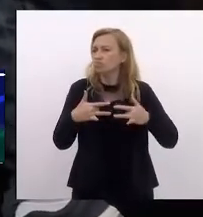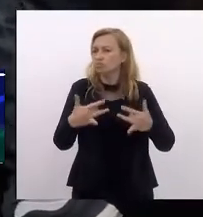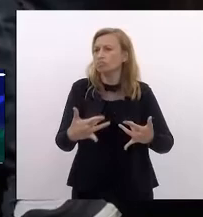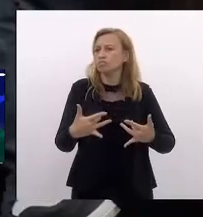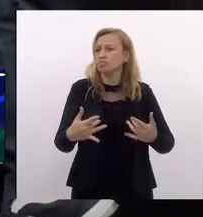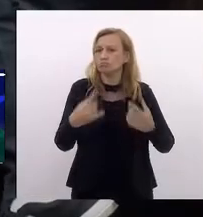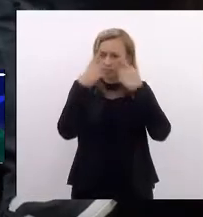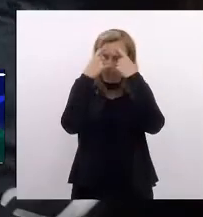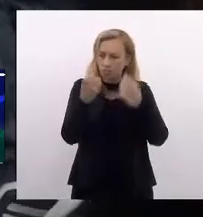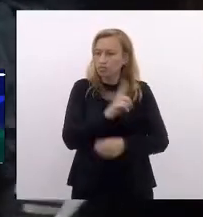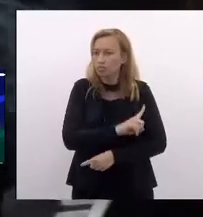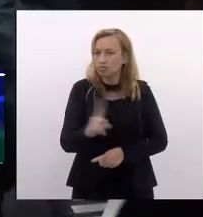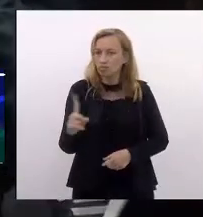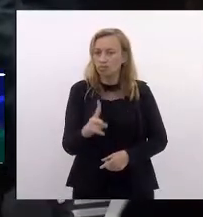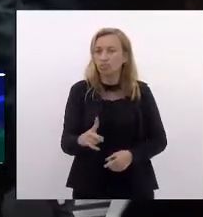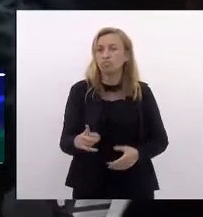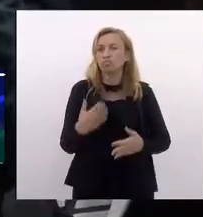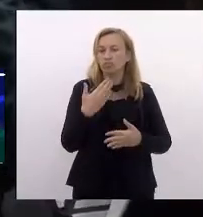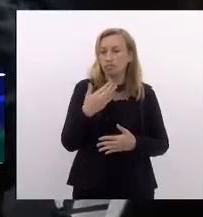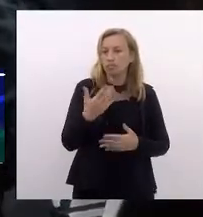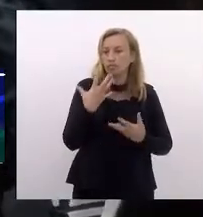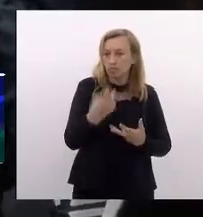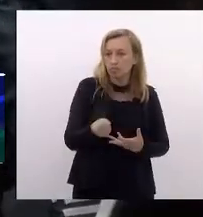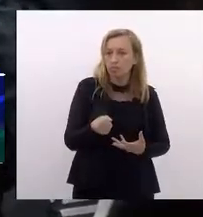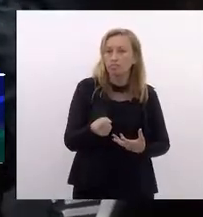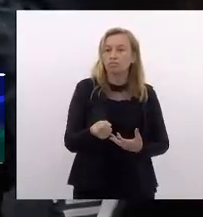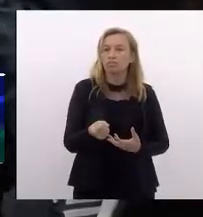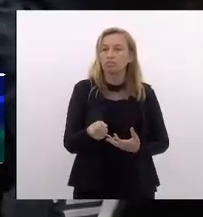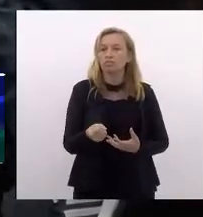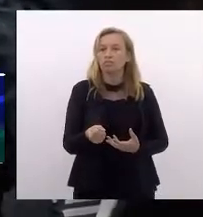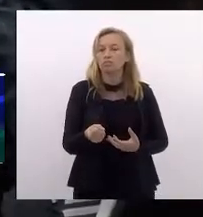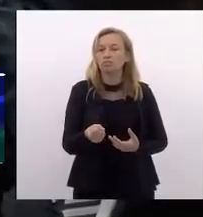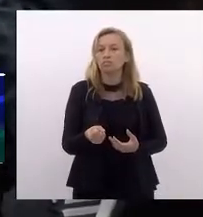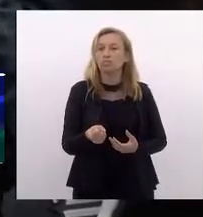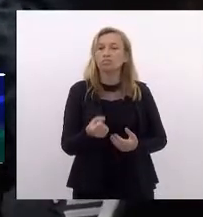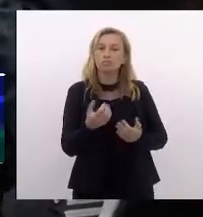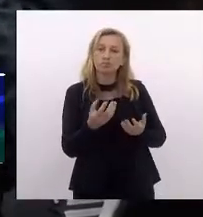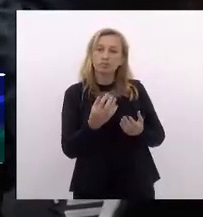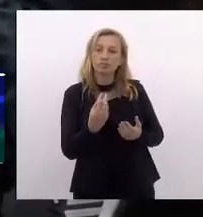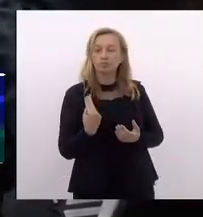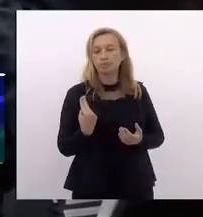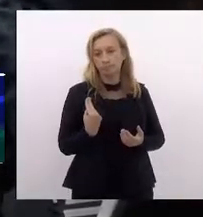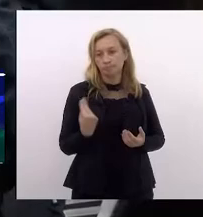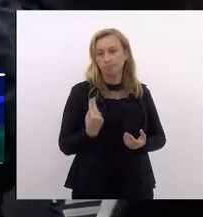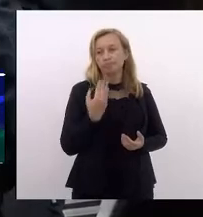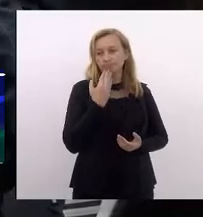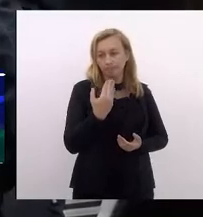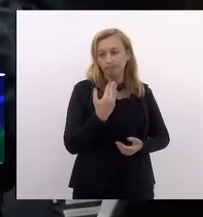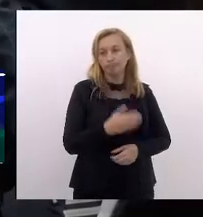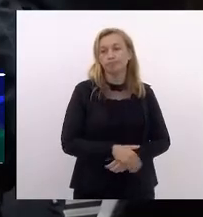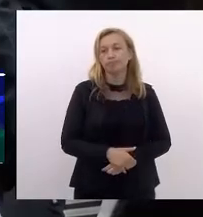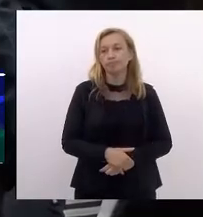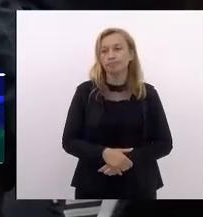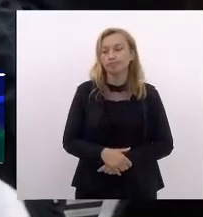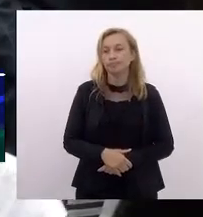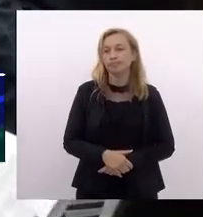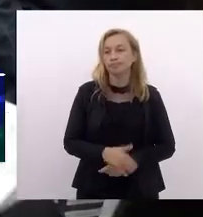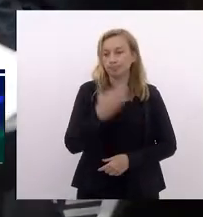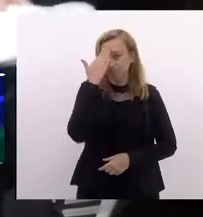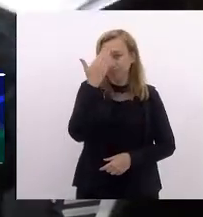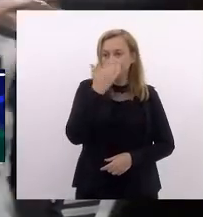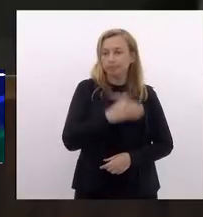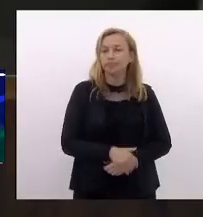sem violência então nosso parecer é favorável esse assim o permitir pedindo a coautoria